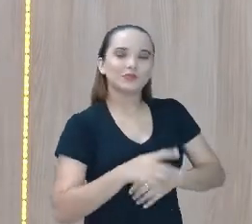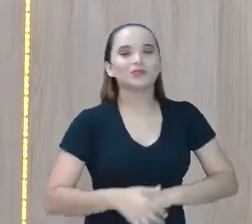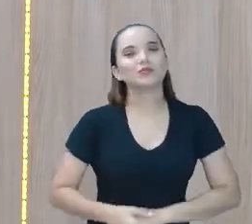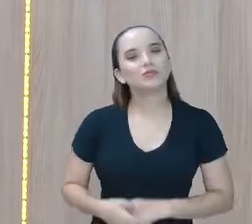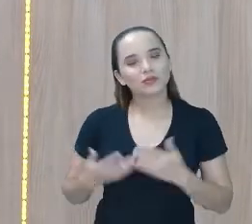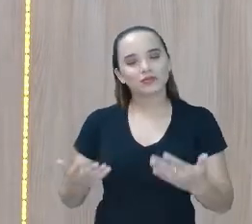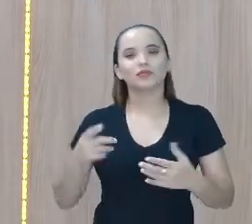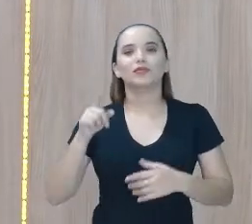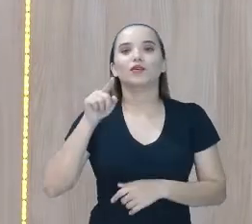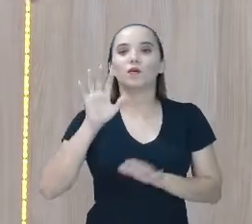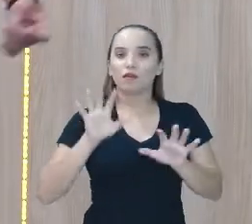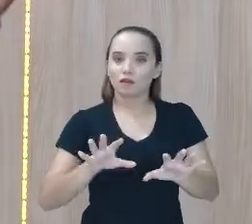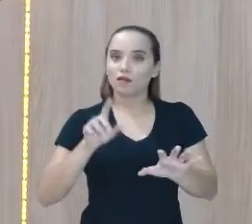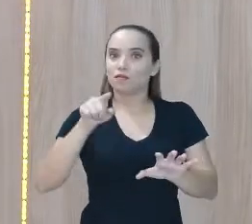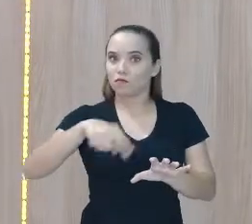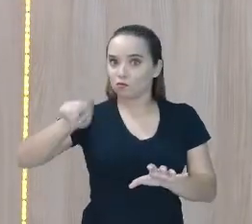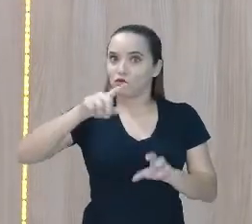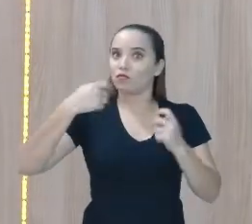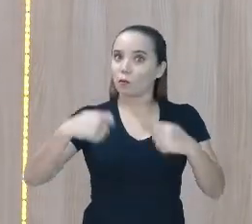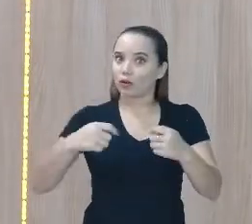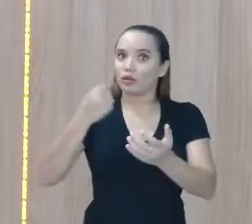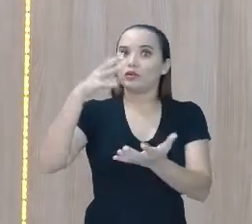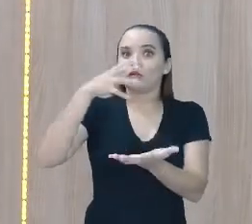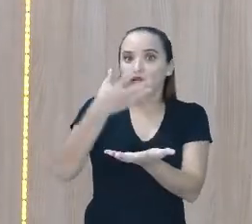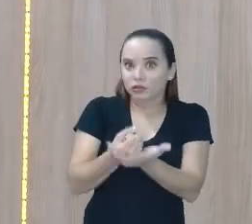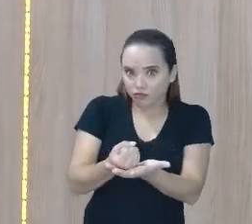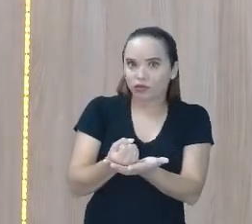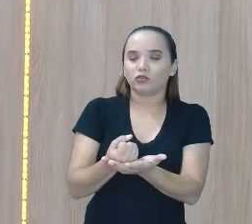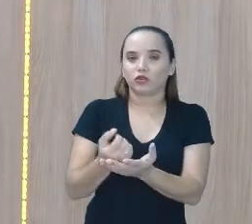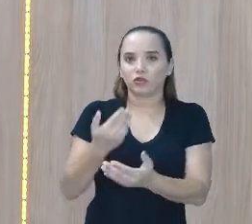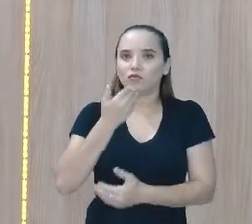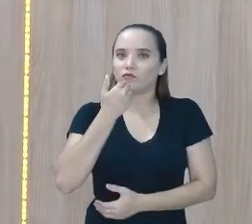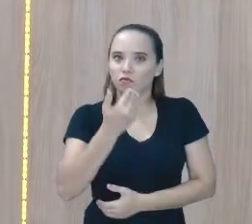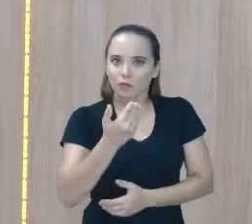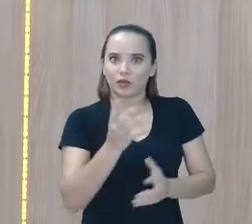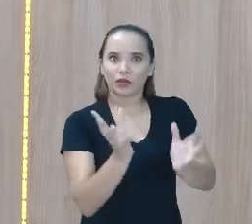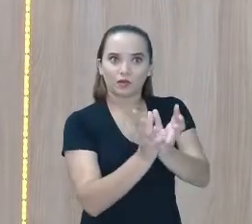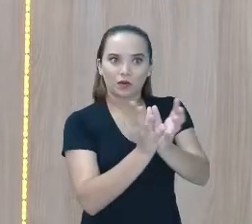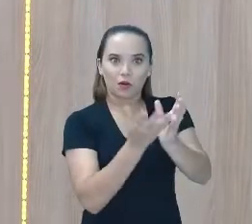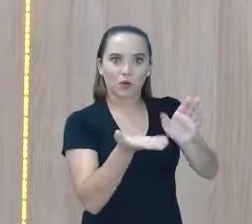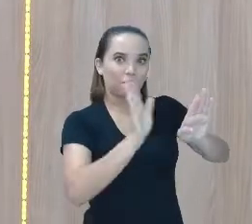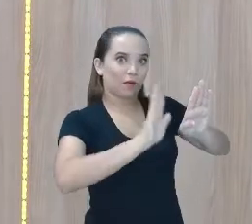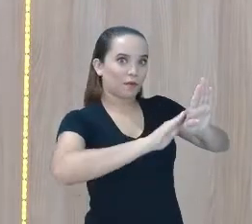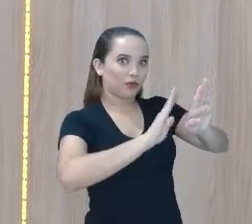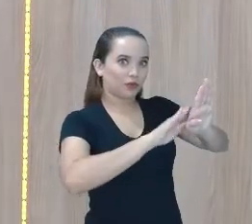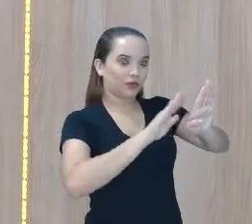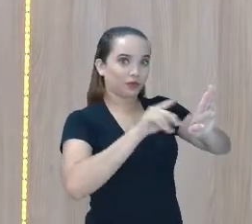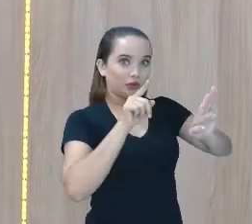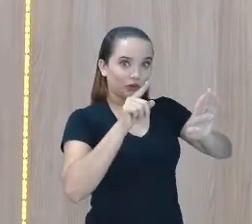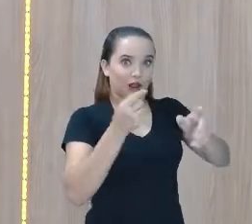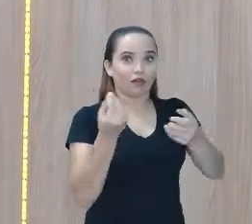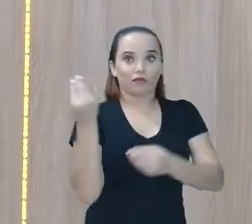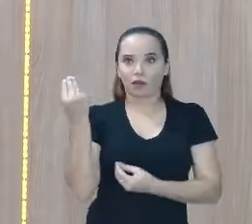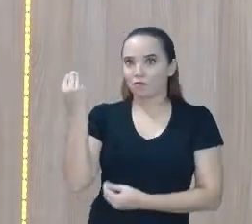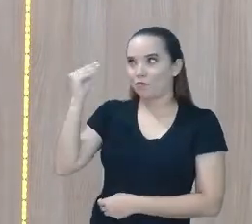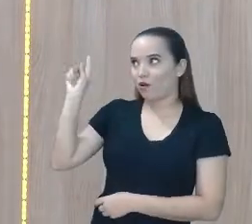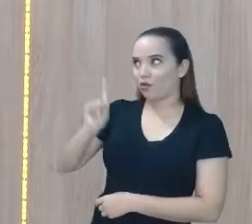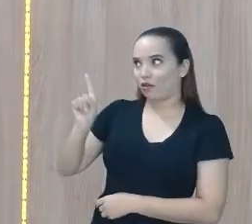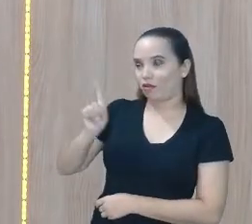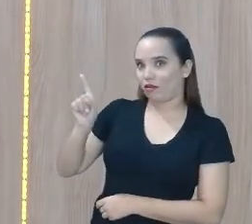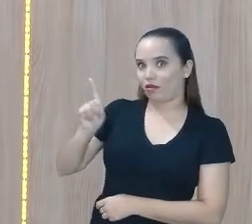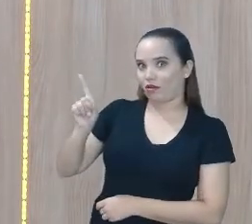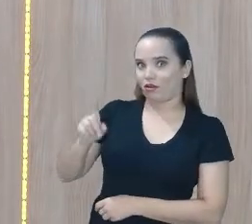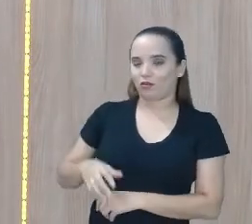pessoal. Faça o download do aplicativo. Vou pedir para a Billy Jean colocar o QR Code aí de novo, certo? Você vai pegar o seu